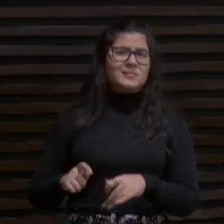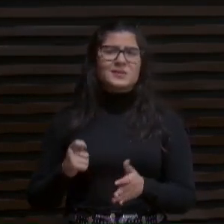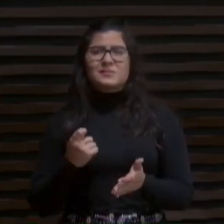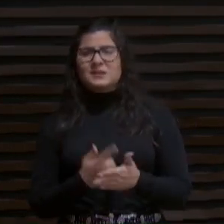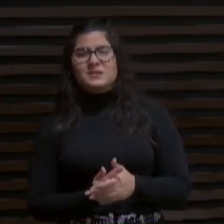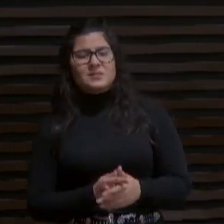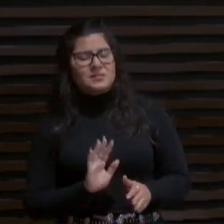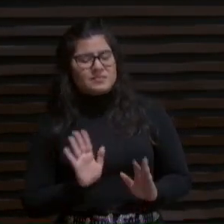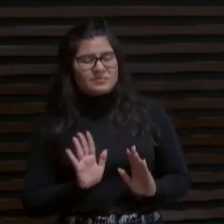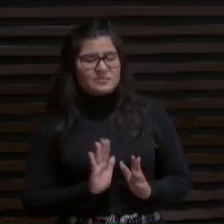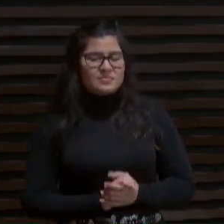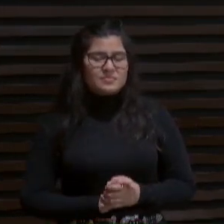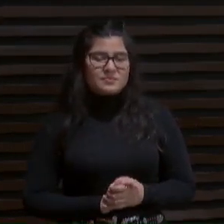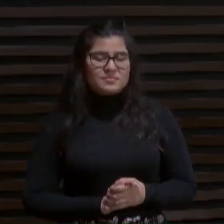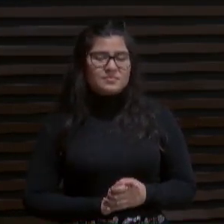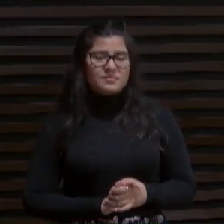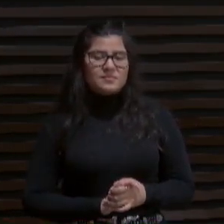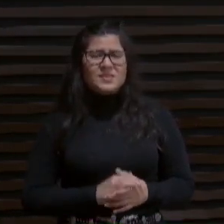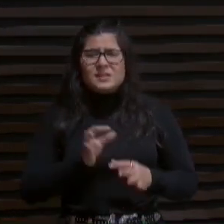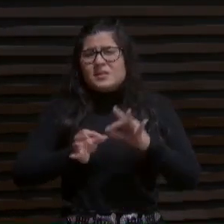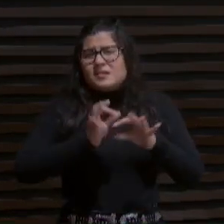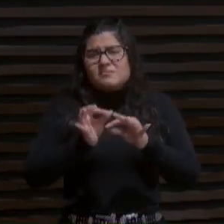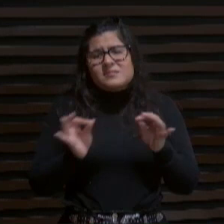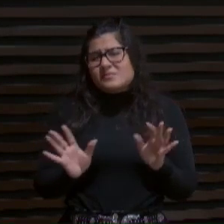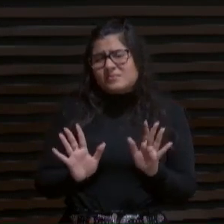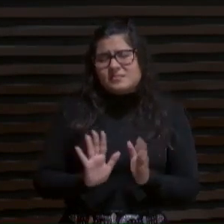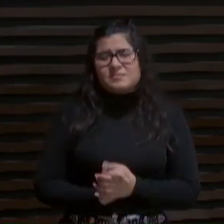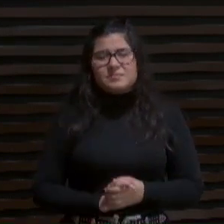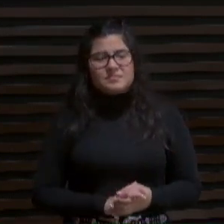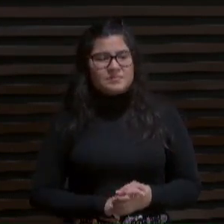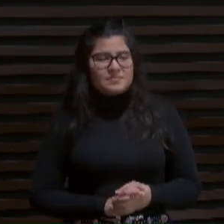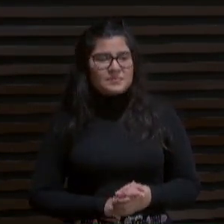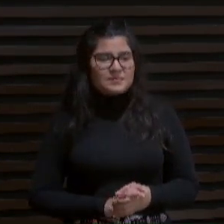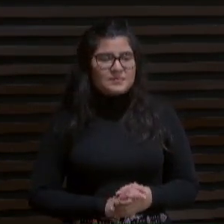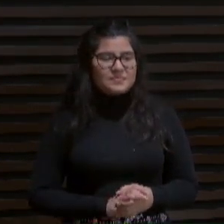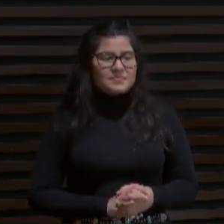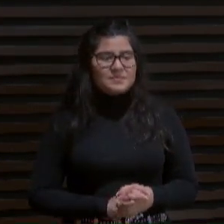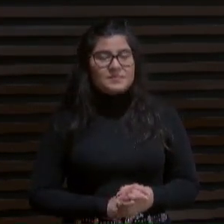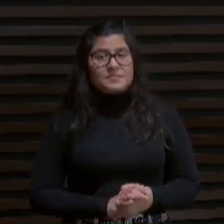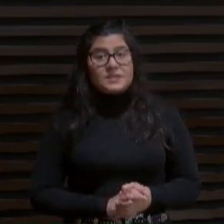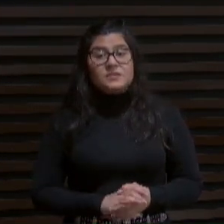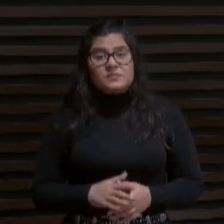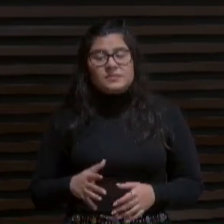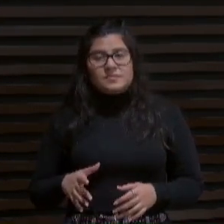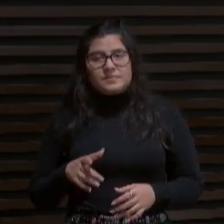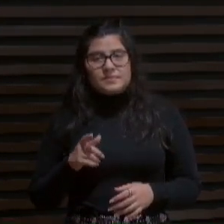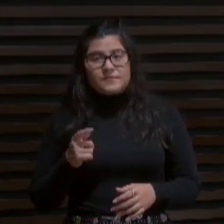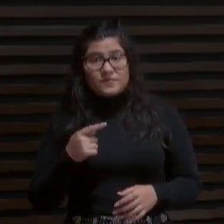ela. Você pode ficar com ela. E aí você pega, tira 300 mil reais do bolso e fala, Tó, eu quero